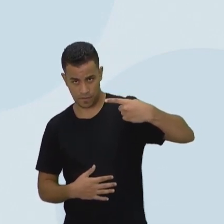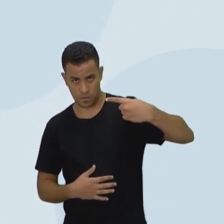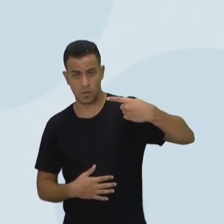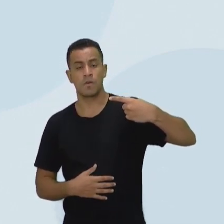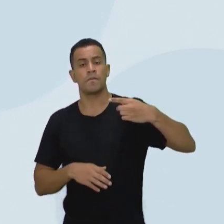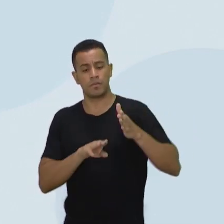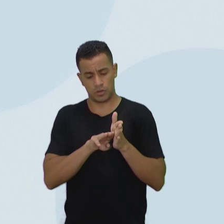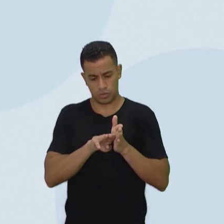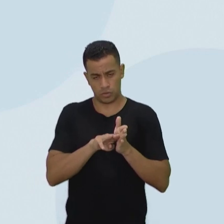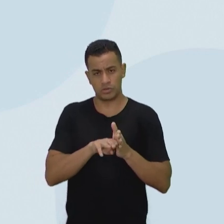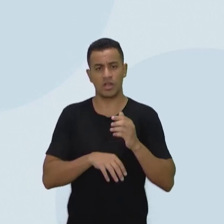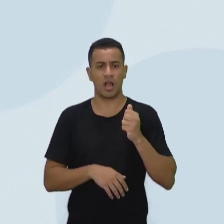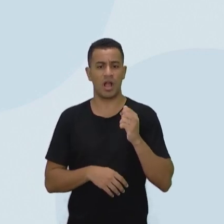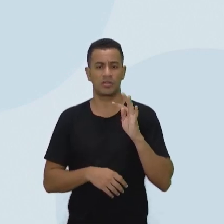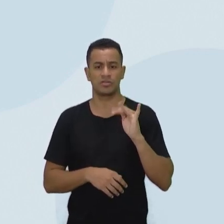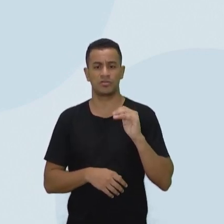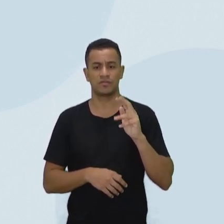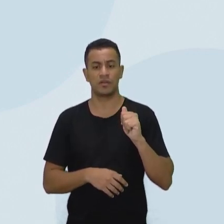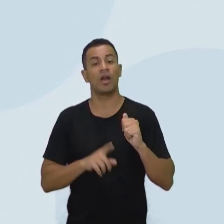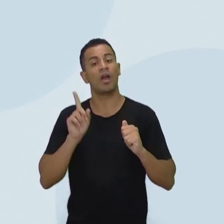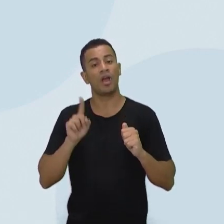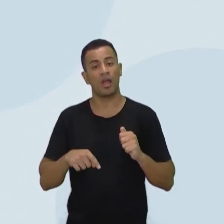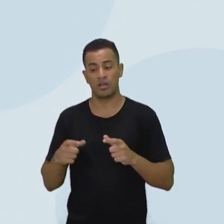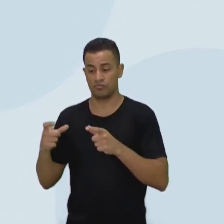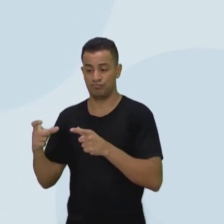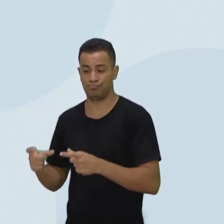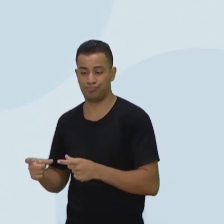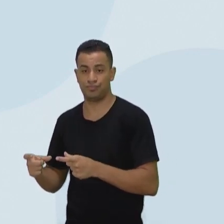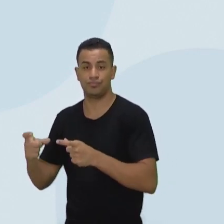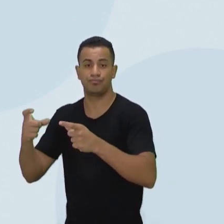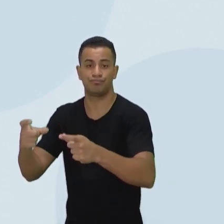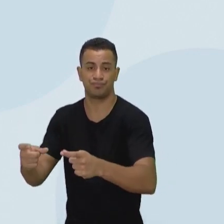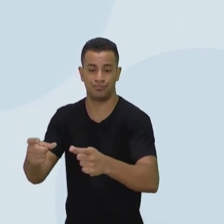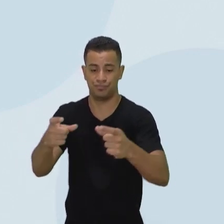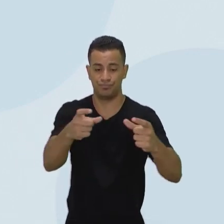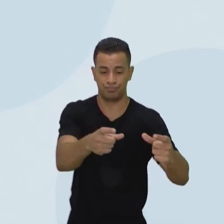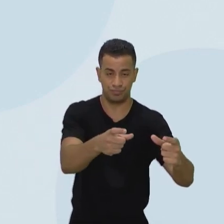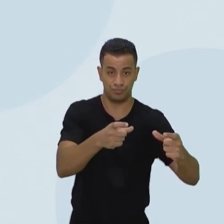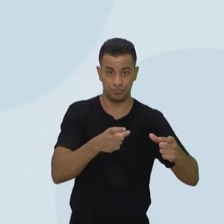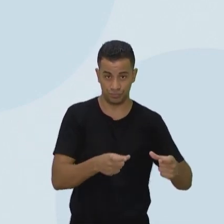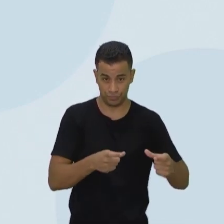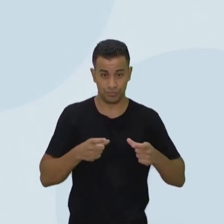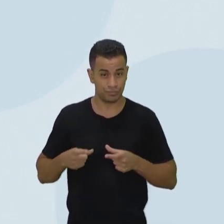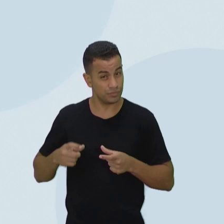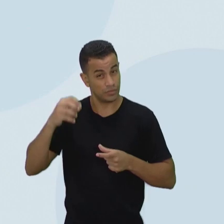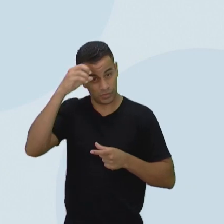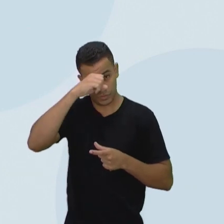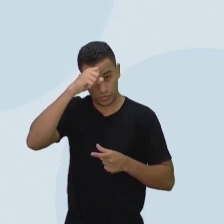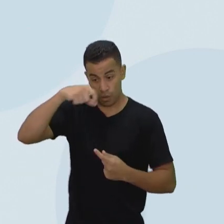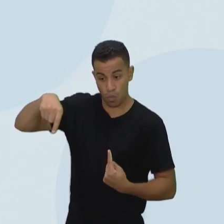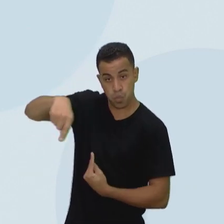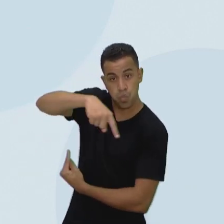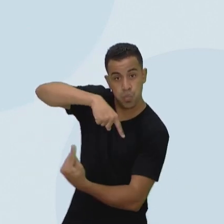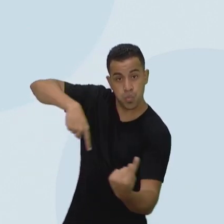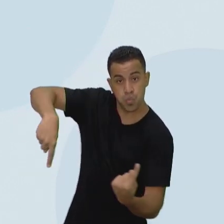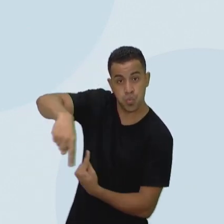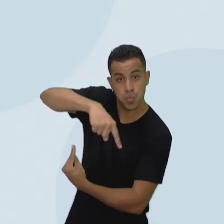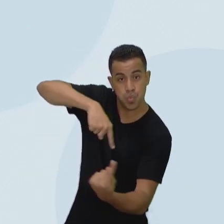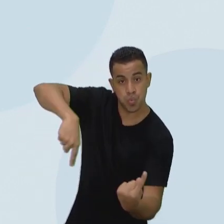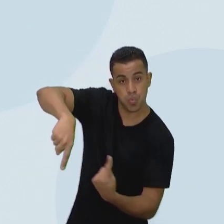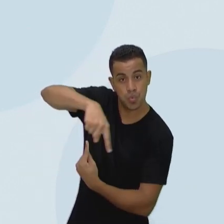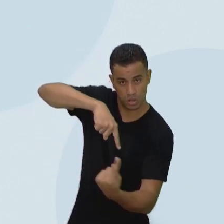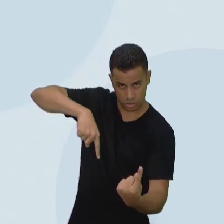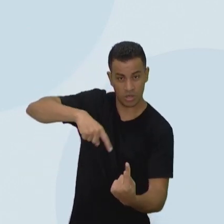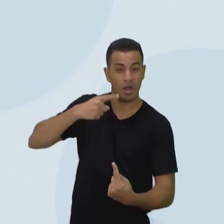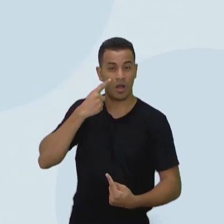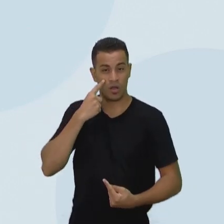que vocês vão estar olhando aí. A rotação por estações. Nesse desenho, você consegue perceber que